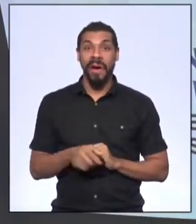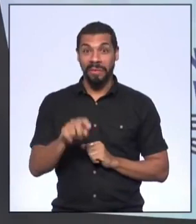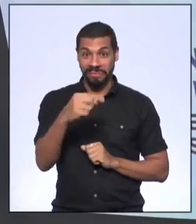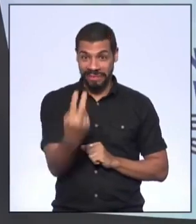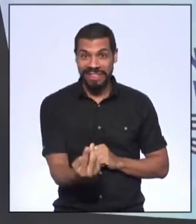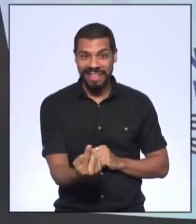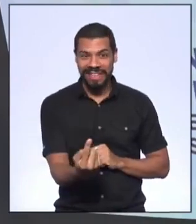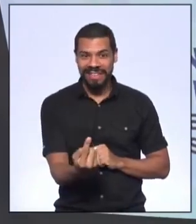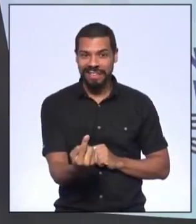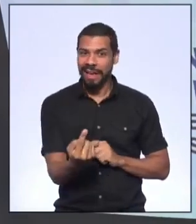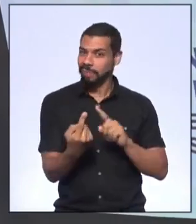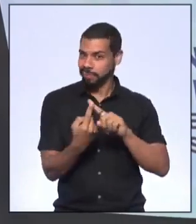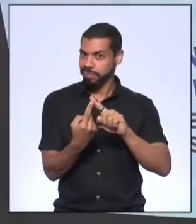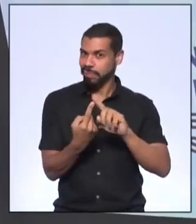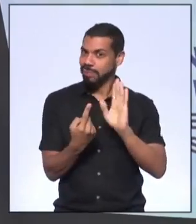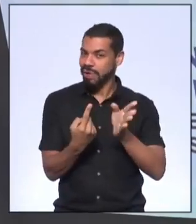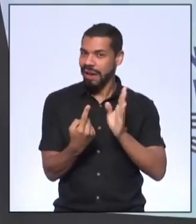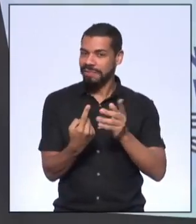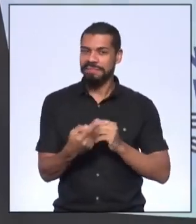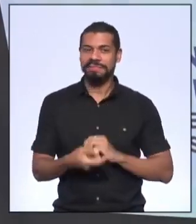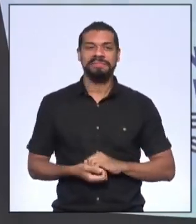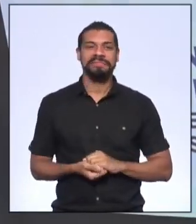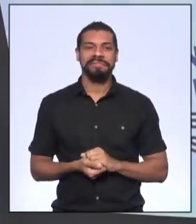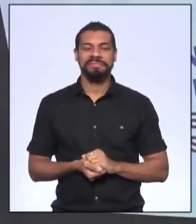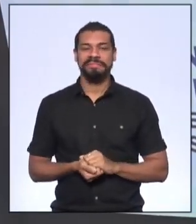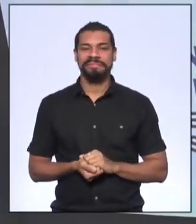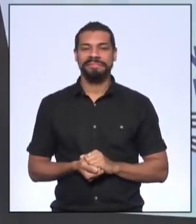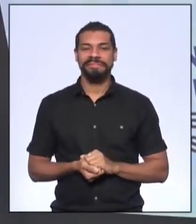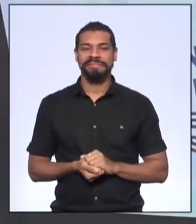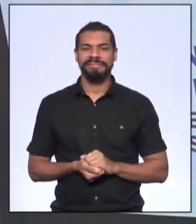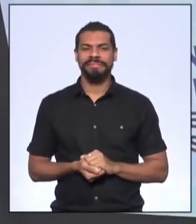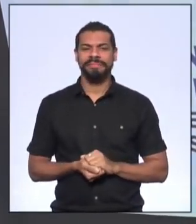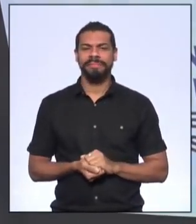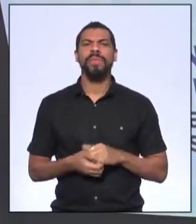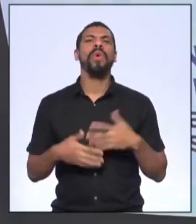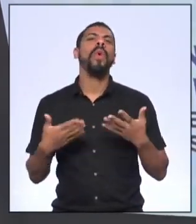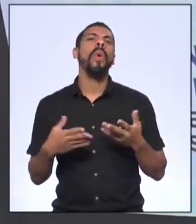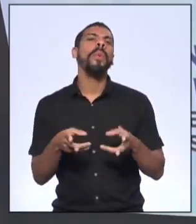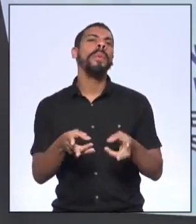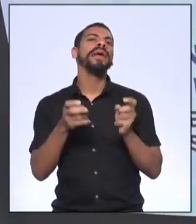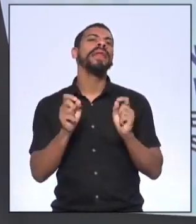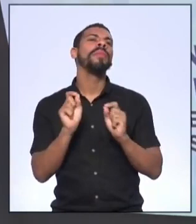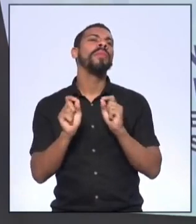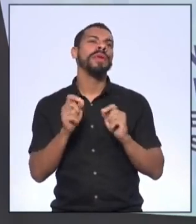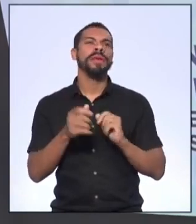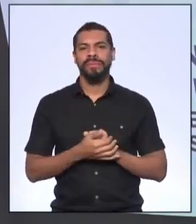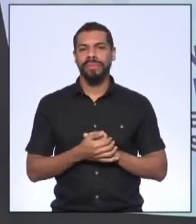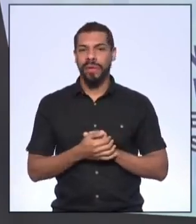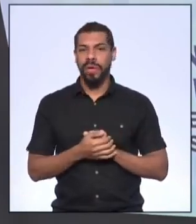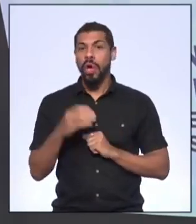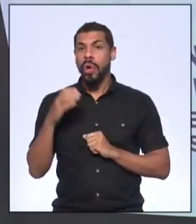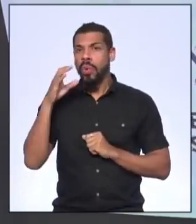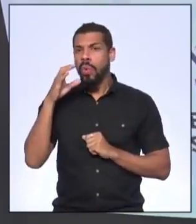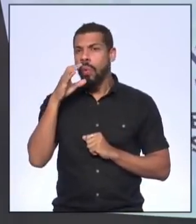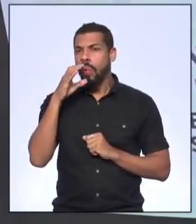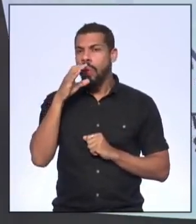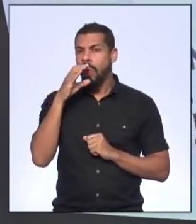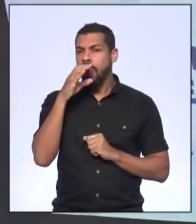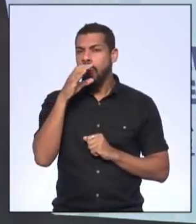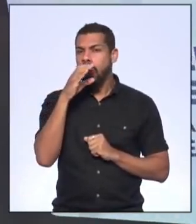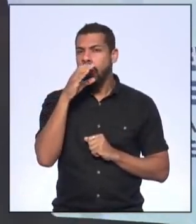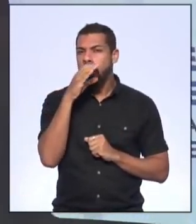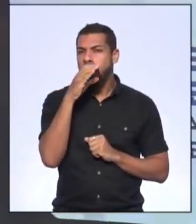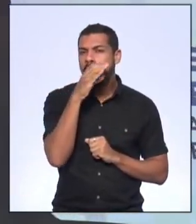Aê! Caiu. O primeiro caiu, certo? Qual que é o sinal que a gente tem aqui? Que o calor está conduzindo aonde? Daqui,